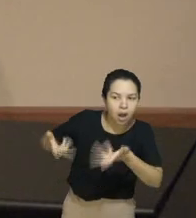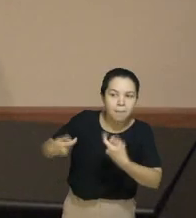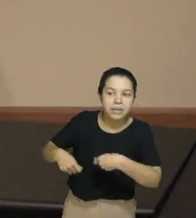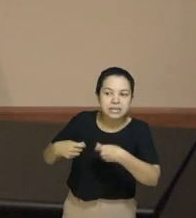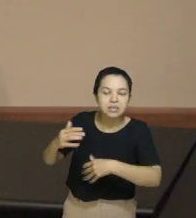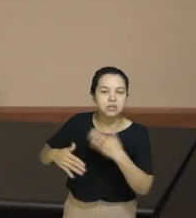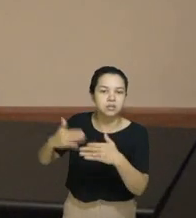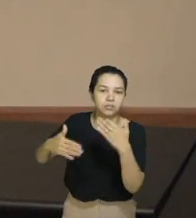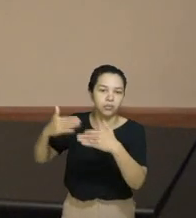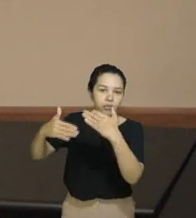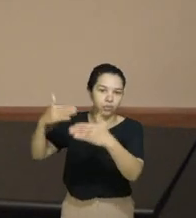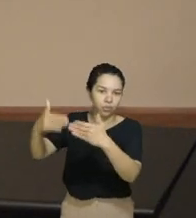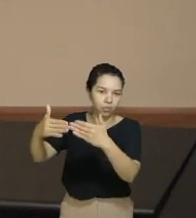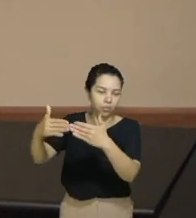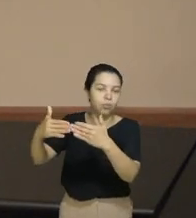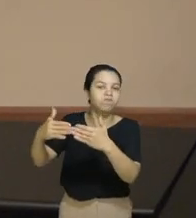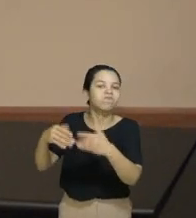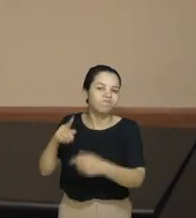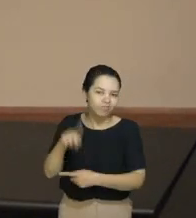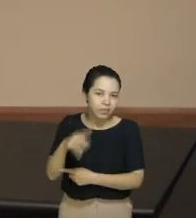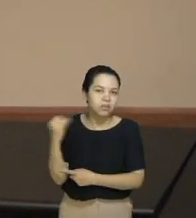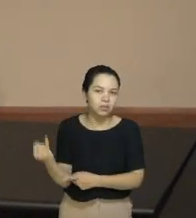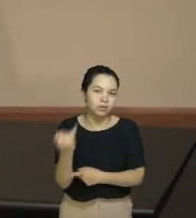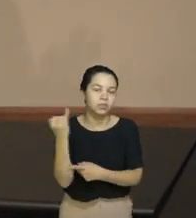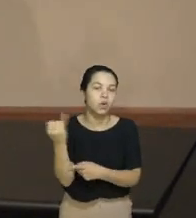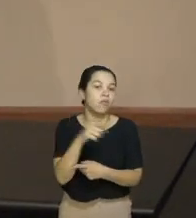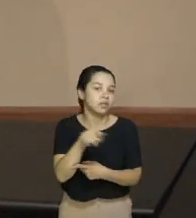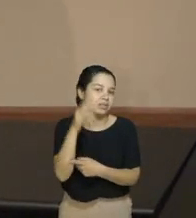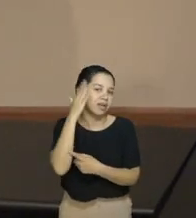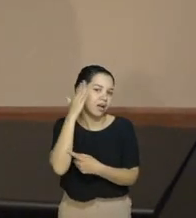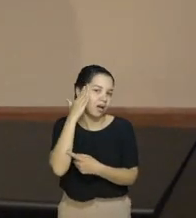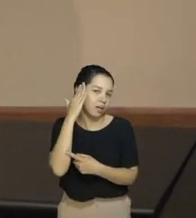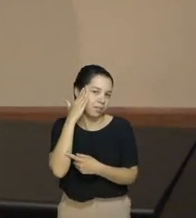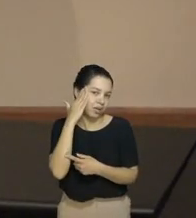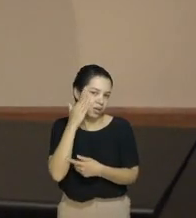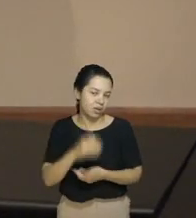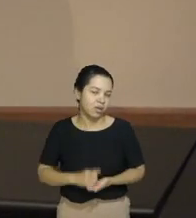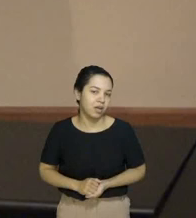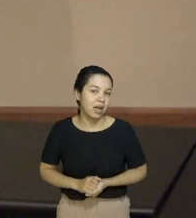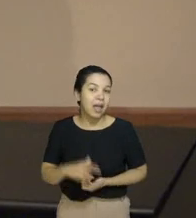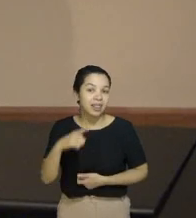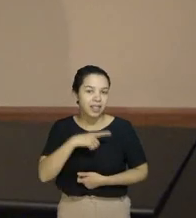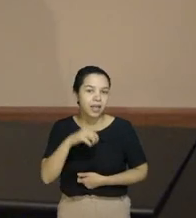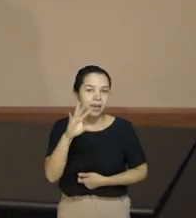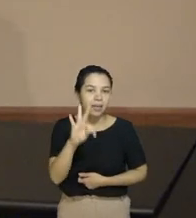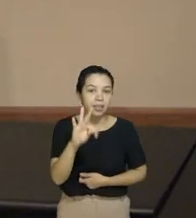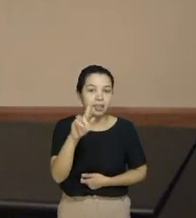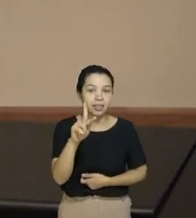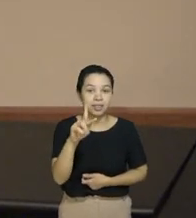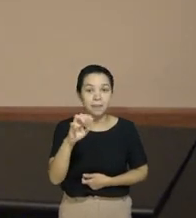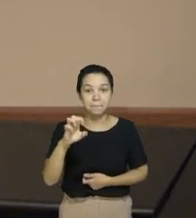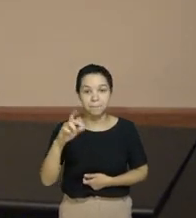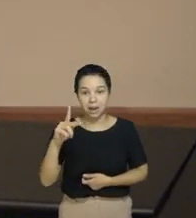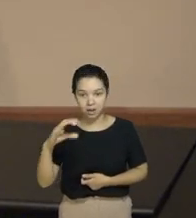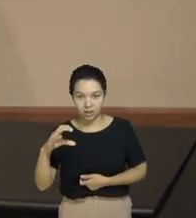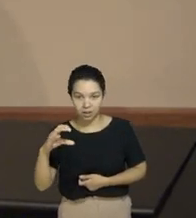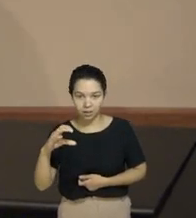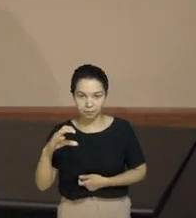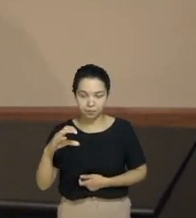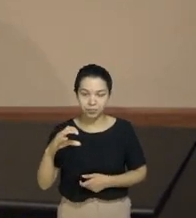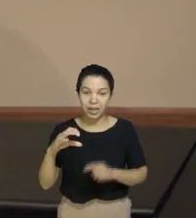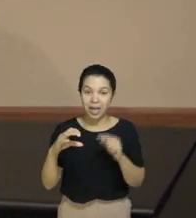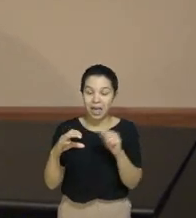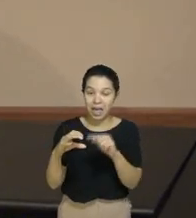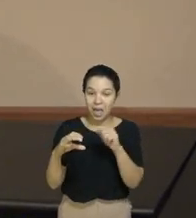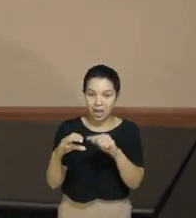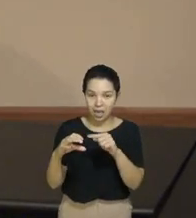desenvolver? Porque isso é importante, gente, vocês saberem. Quando tem o TEPAC, ele não é um diagnóstico